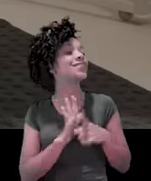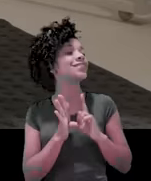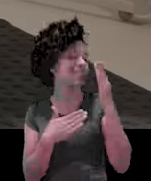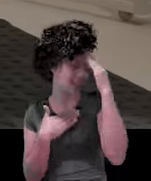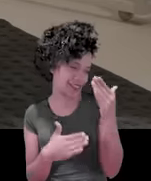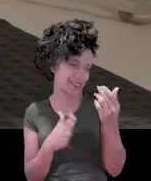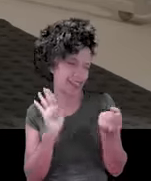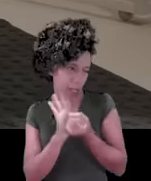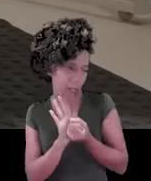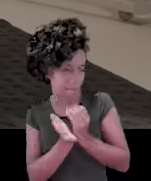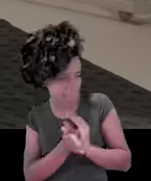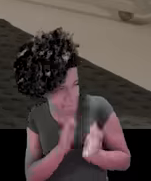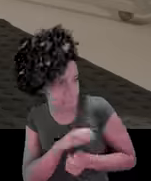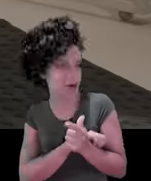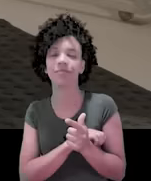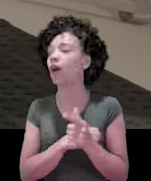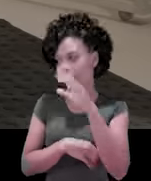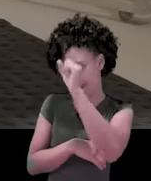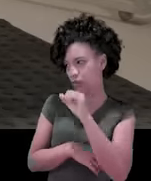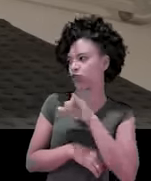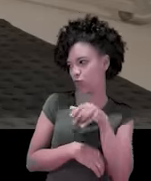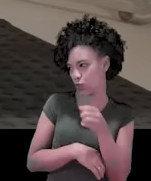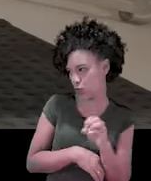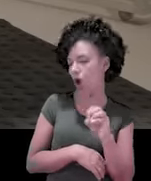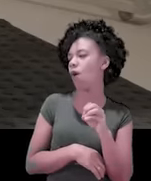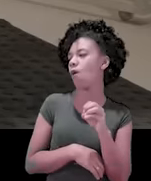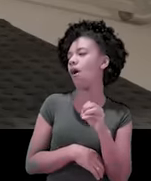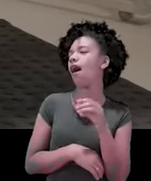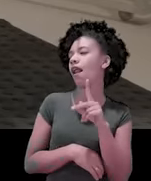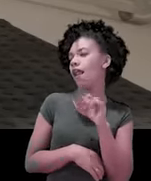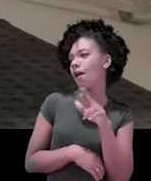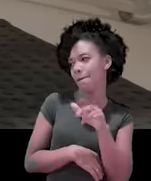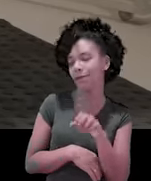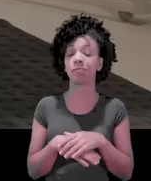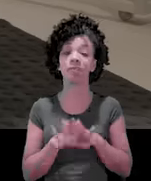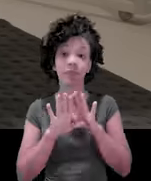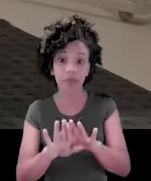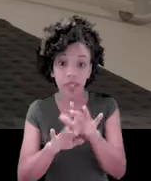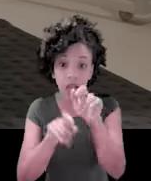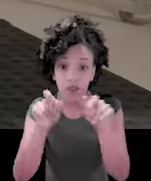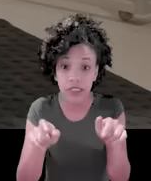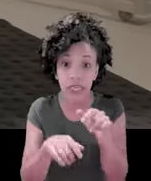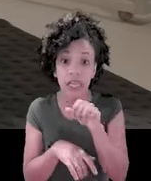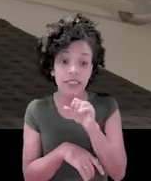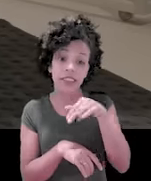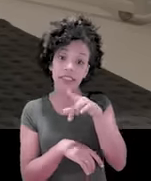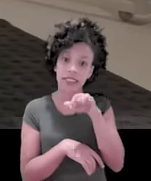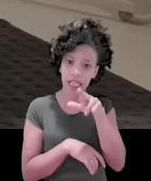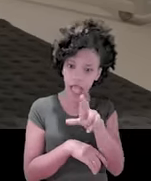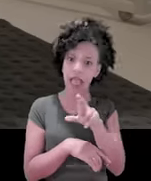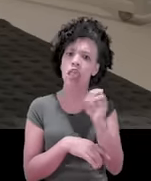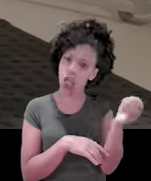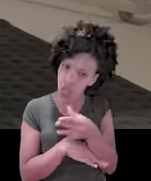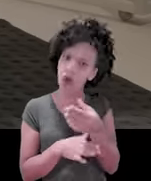agradecer nosso patrocinadores na verdade isso não é assim não né É o seguinte galera eu preciso falar um negócio para você sem sair de renovou